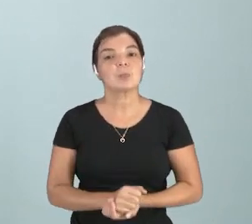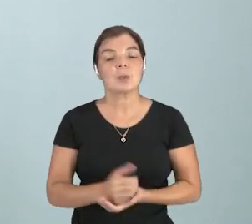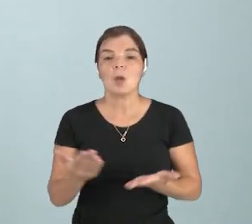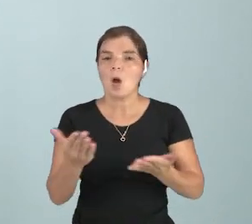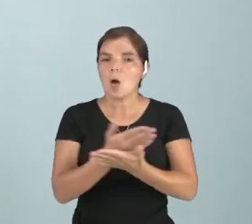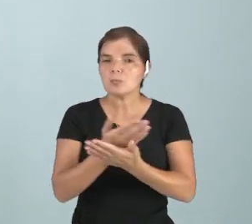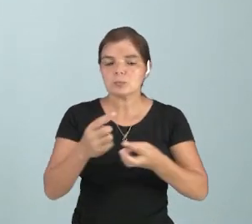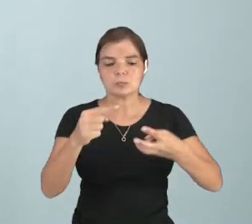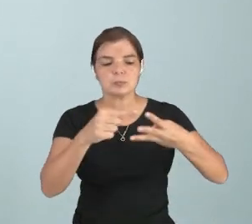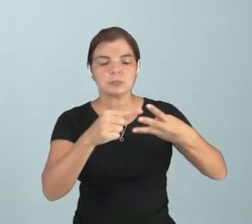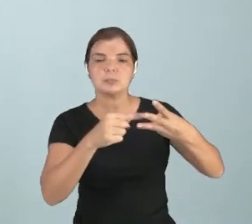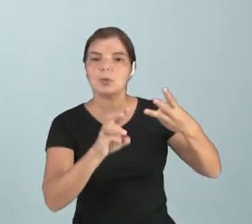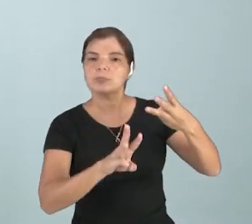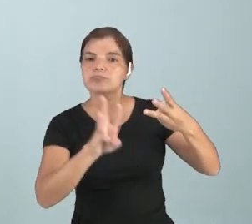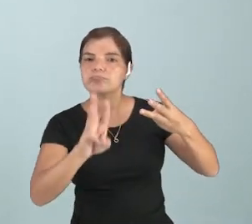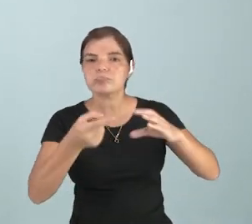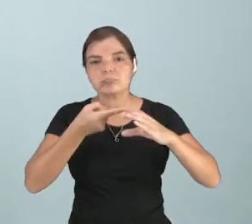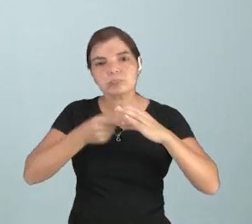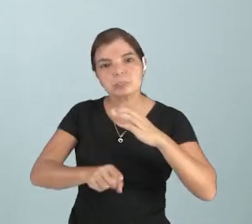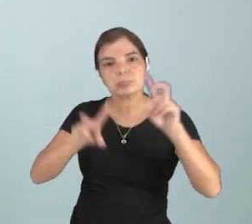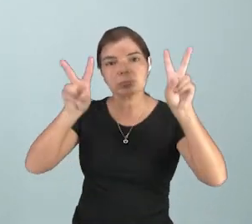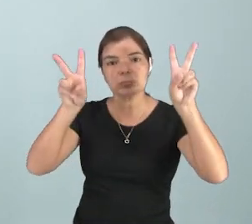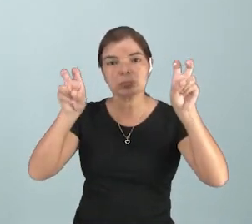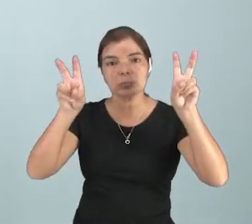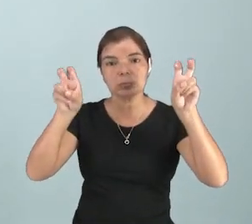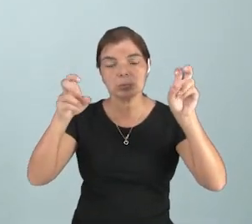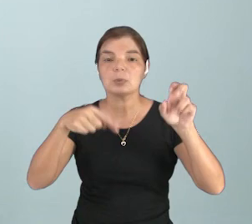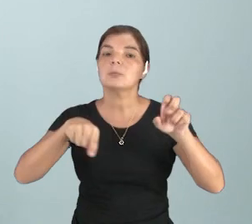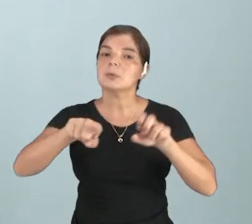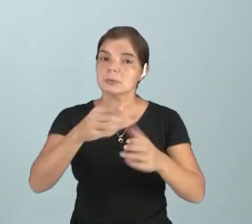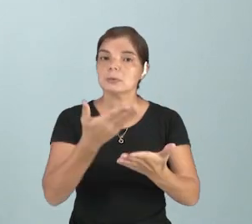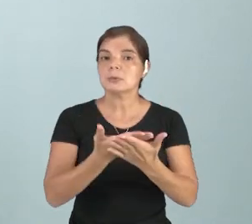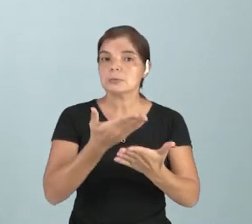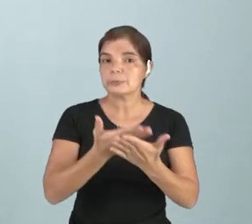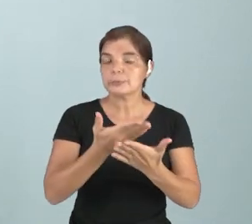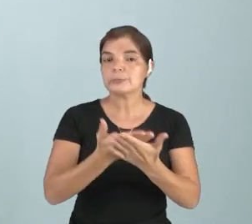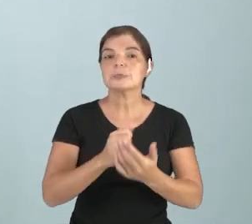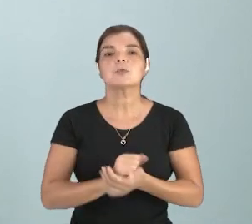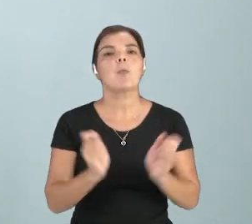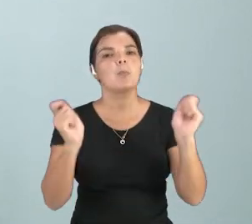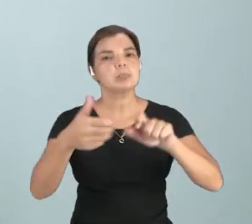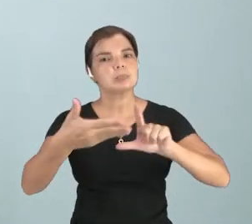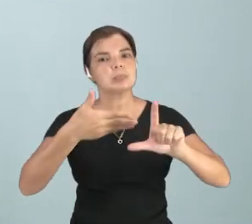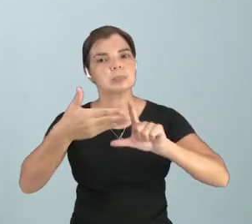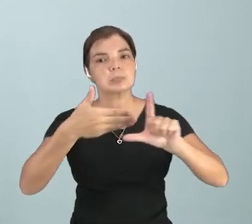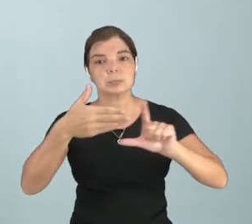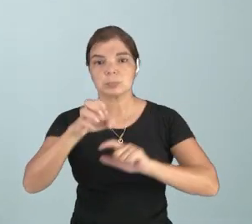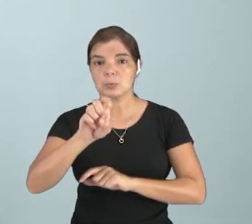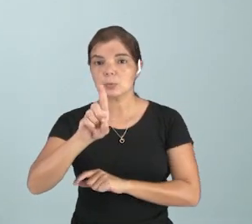aqui esses 3 links de aprofundamento do tema, né? Para essa e outras aulas, vocês podem acessar